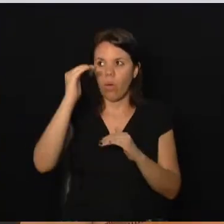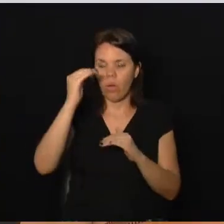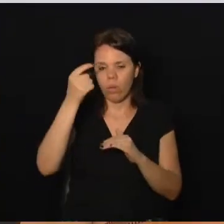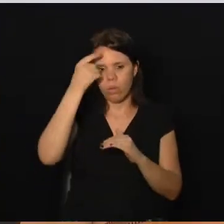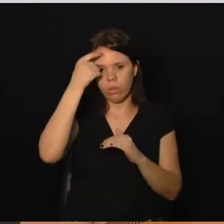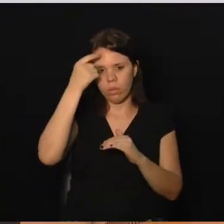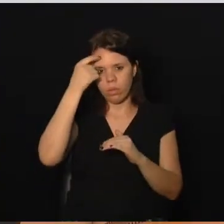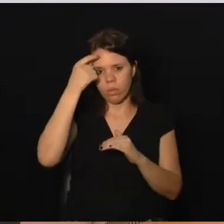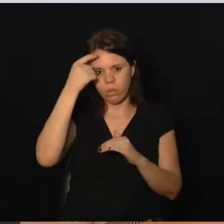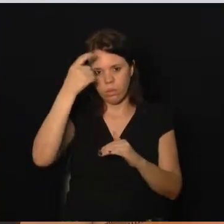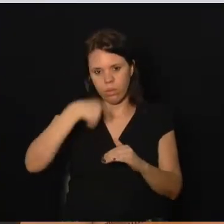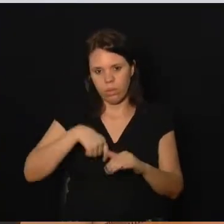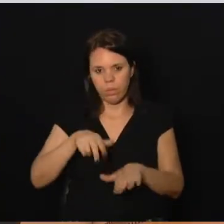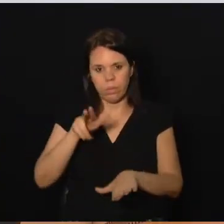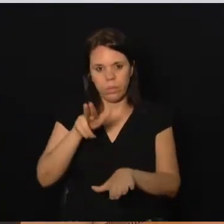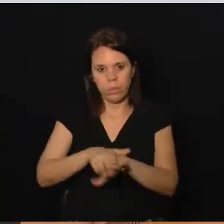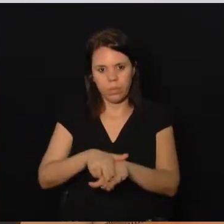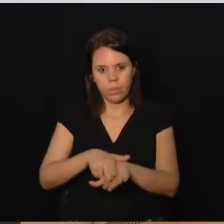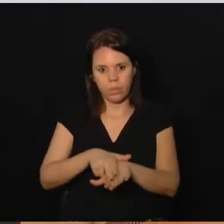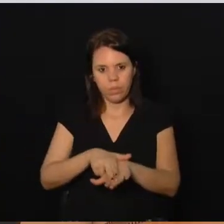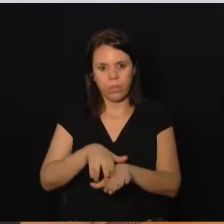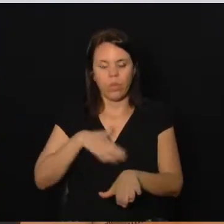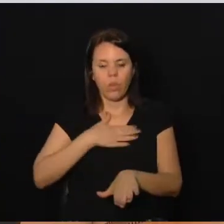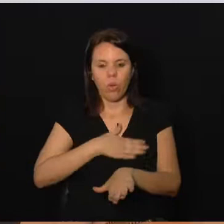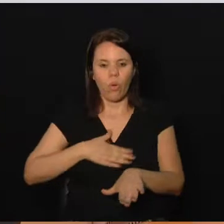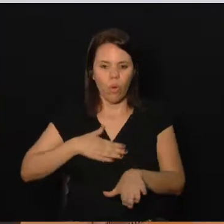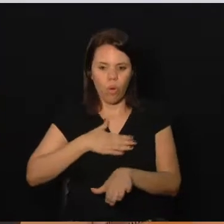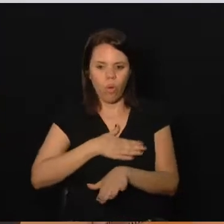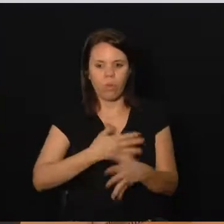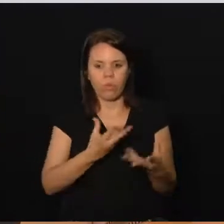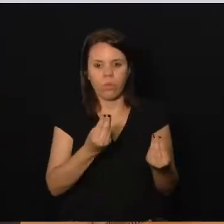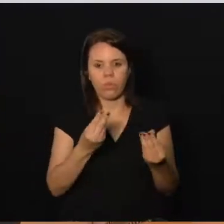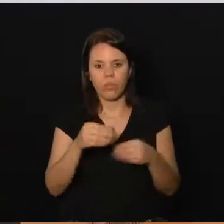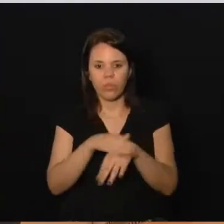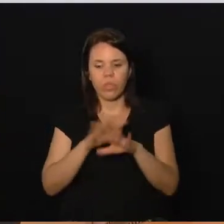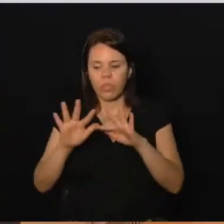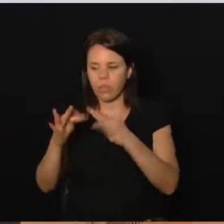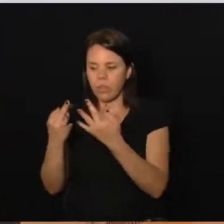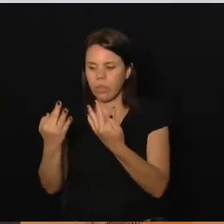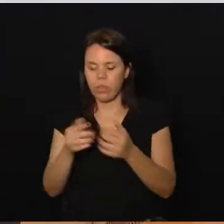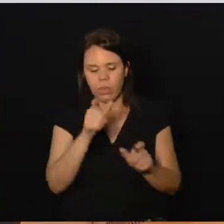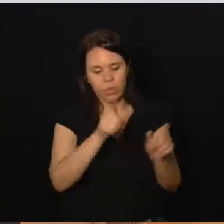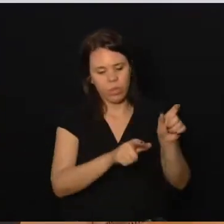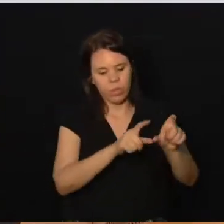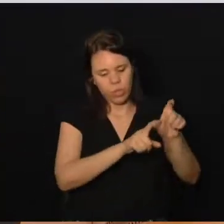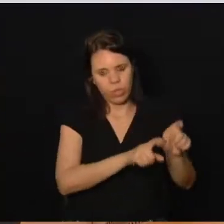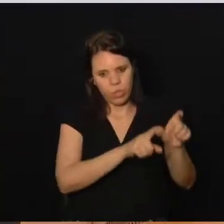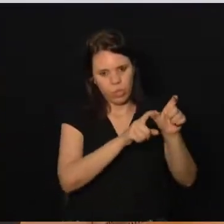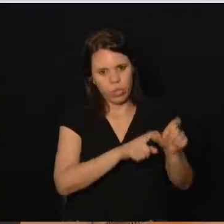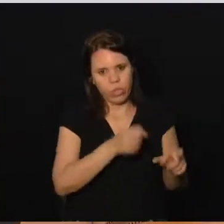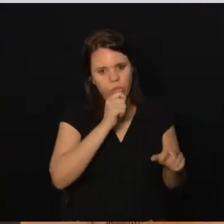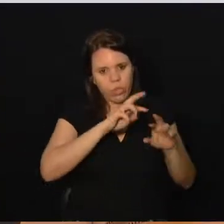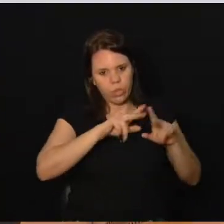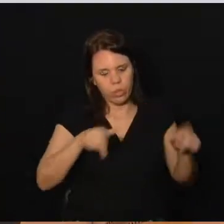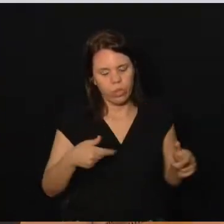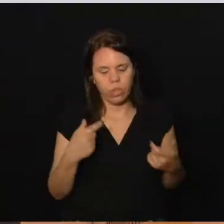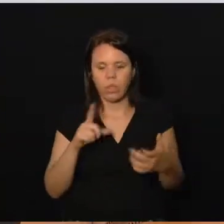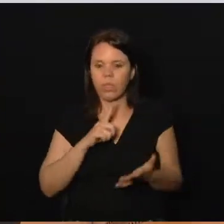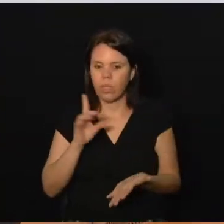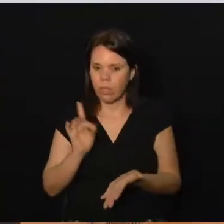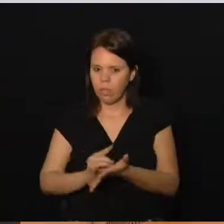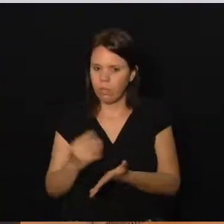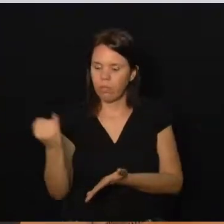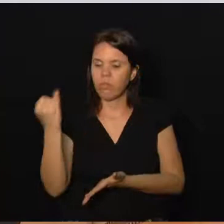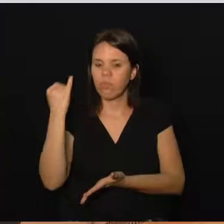psicanalista, também eu gosto muito de conversar com os familiares e também com os dependentes, que existe a importância do quê? Que